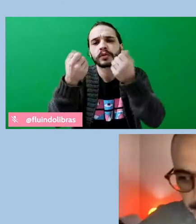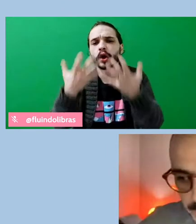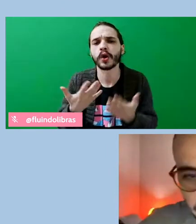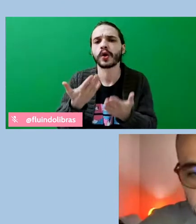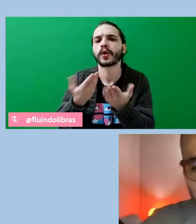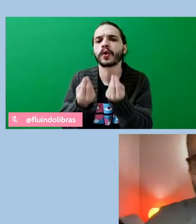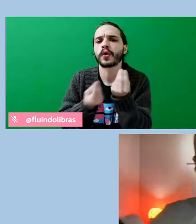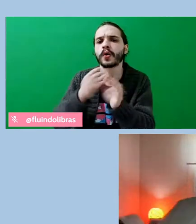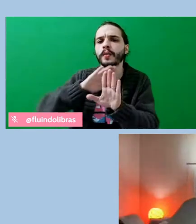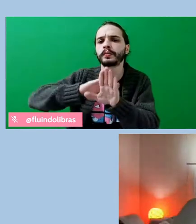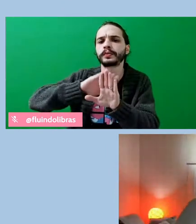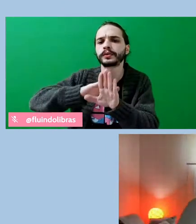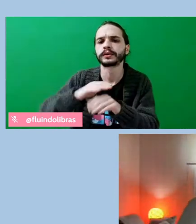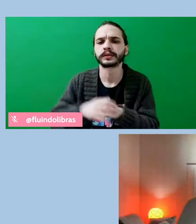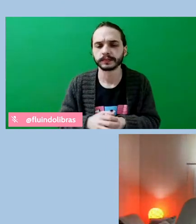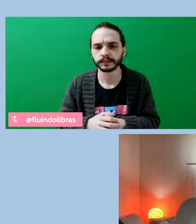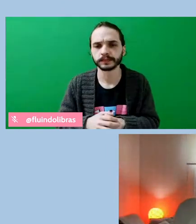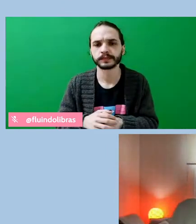da peça-filme.